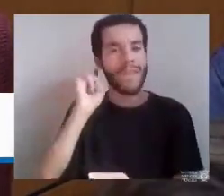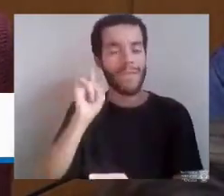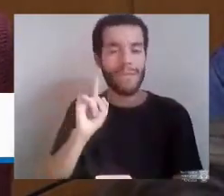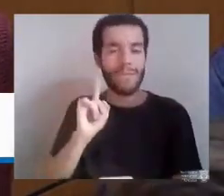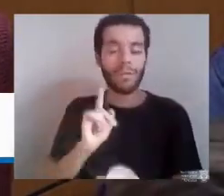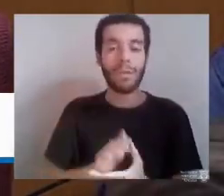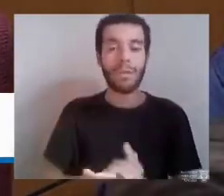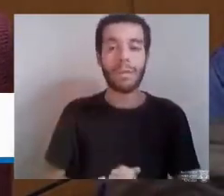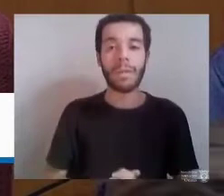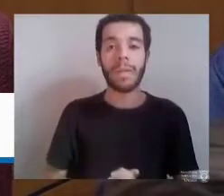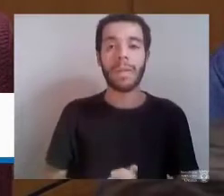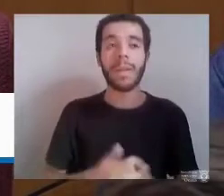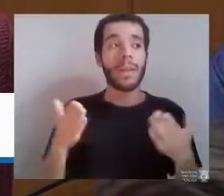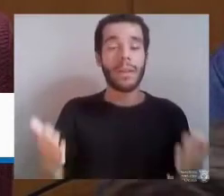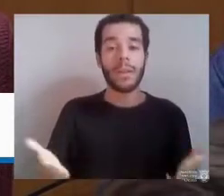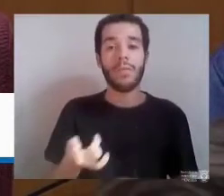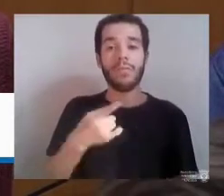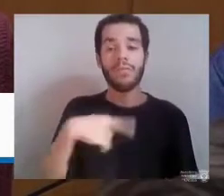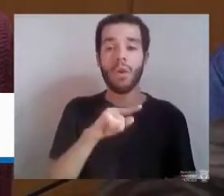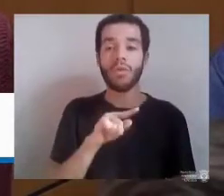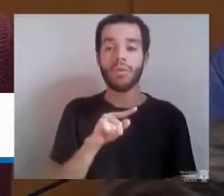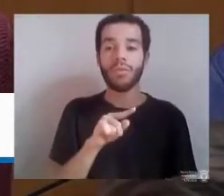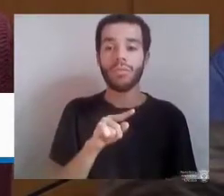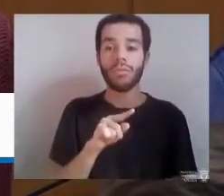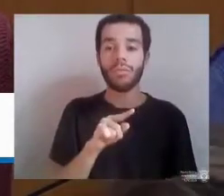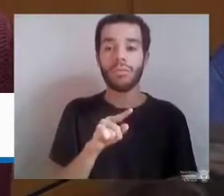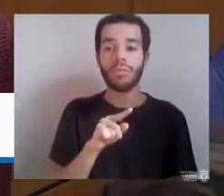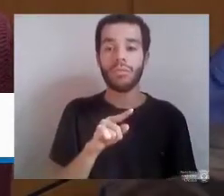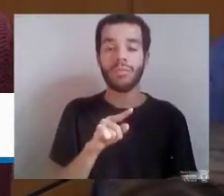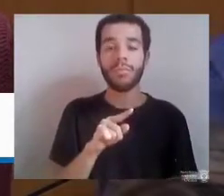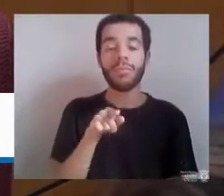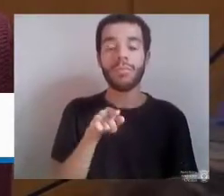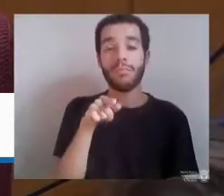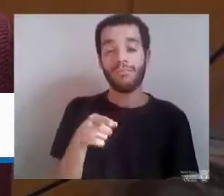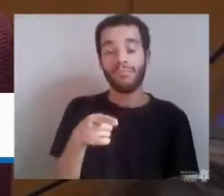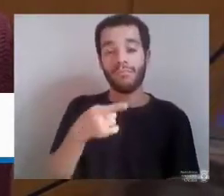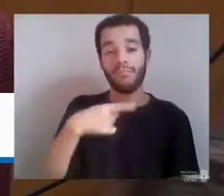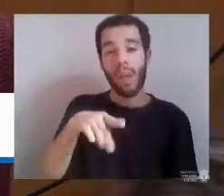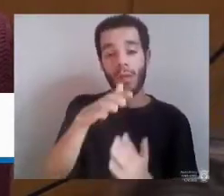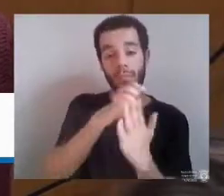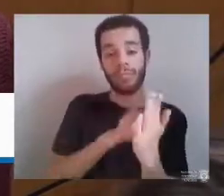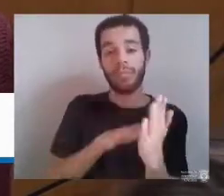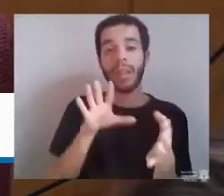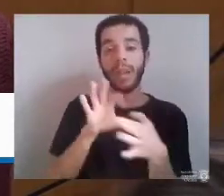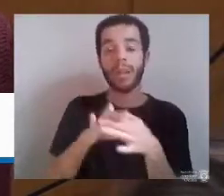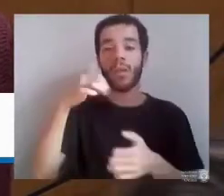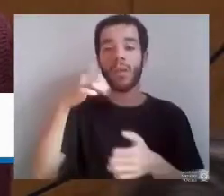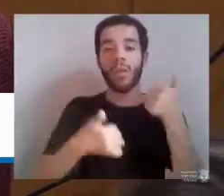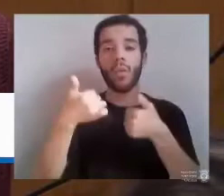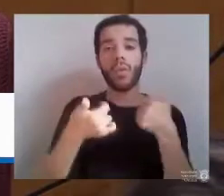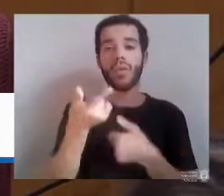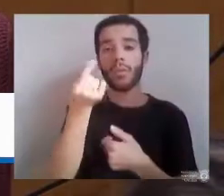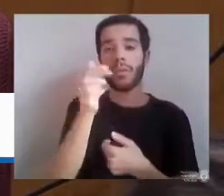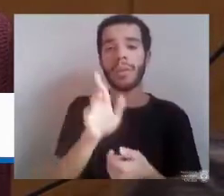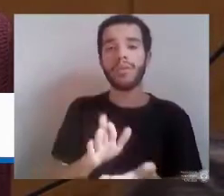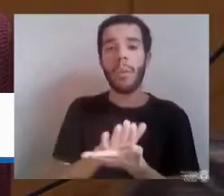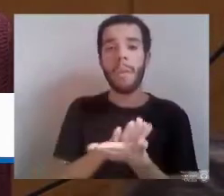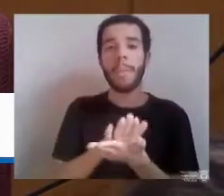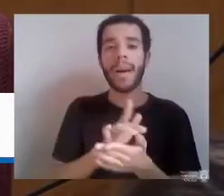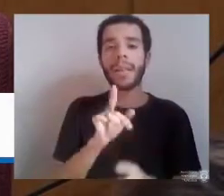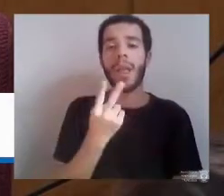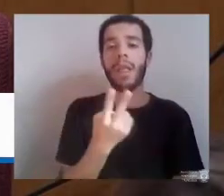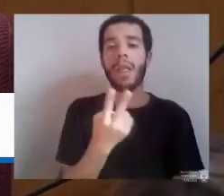nós, esta adjudicação resulta de um concurso cujo o preço base foi